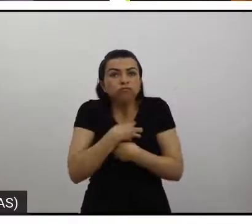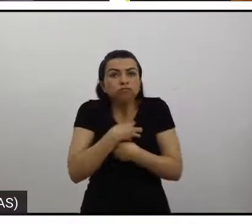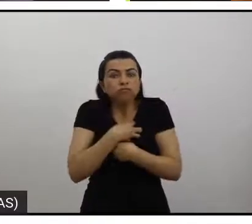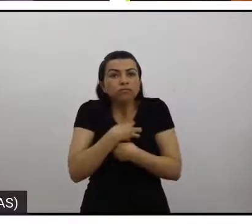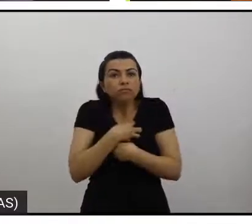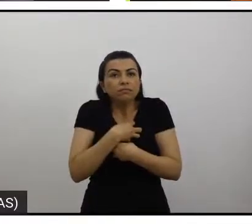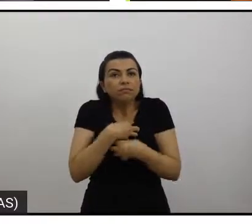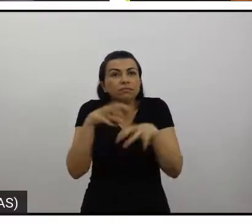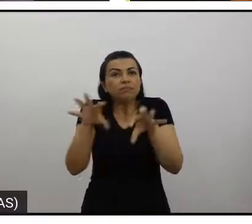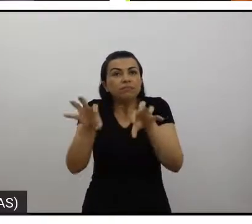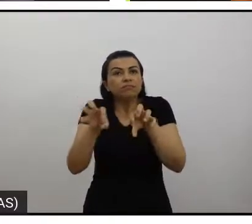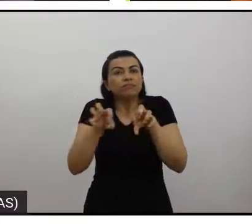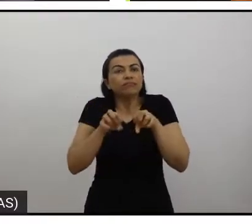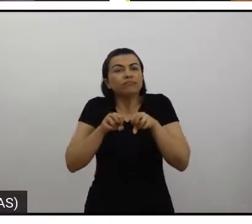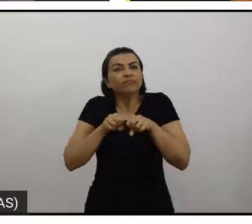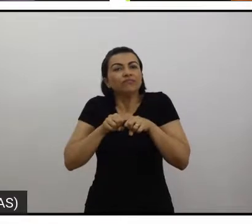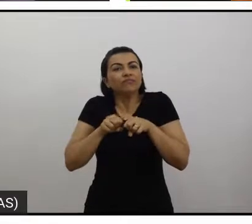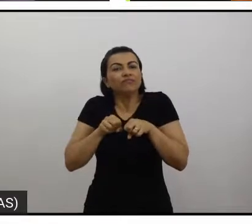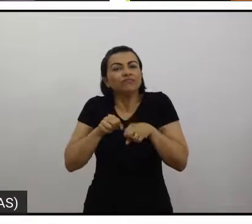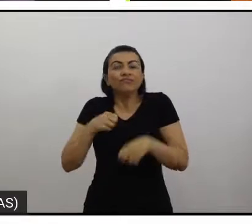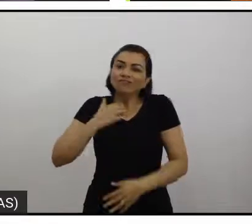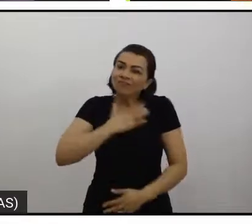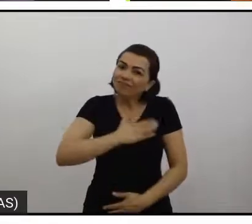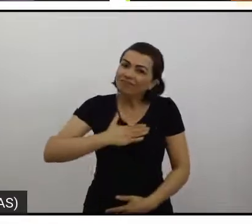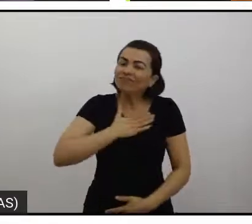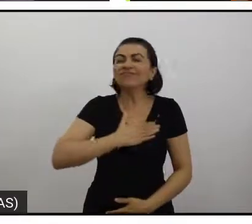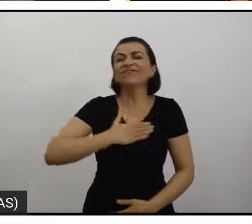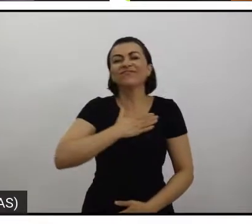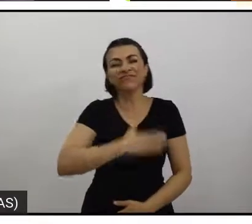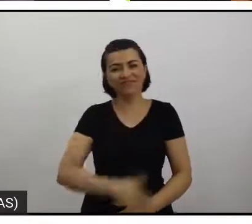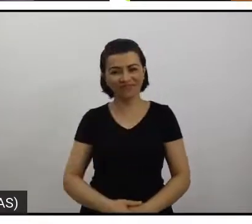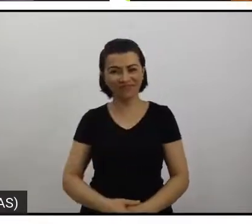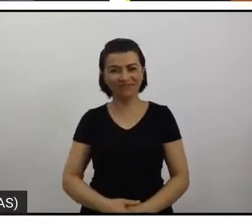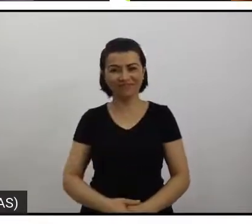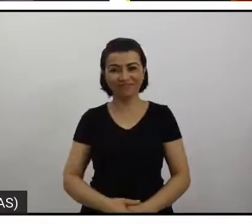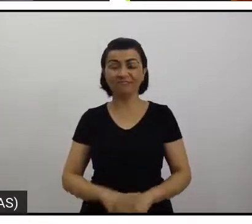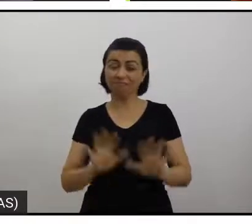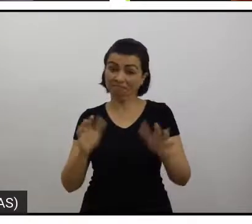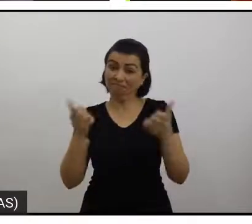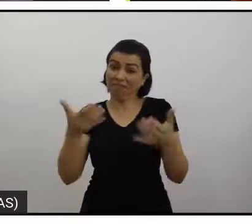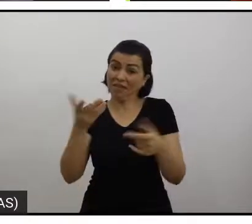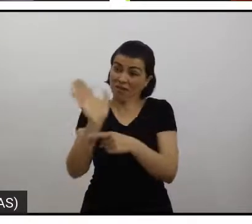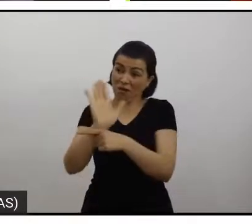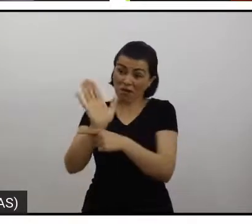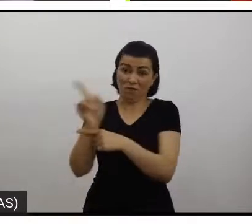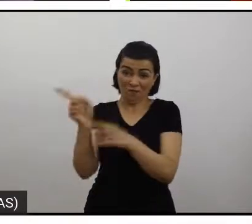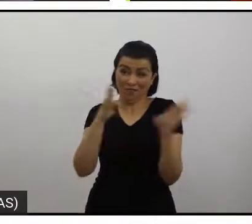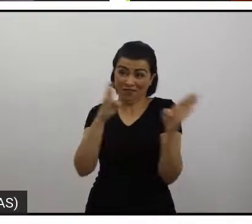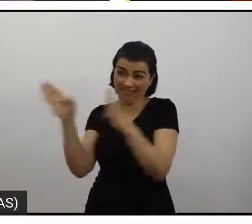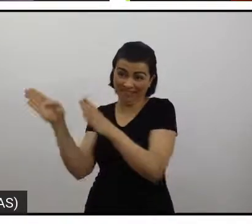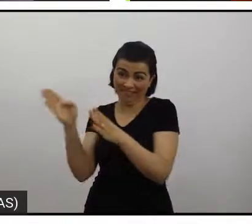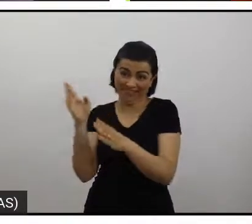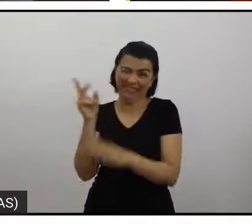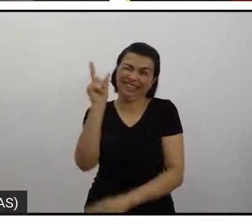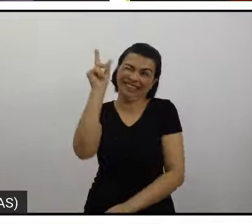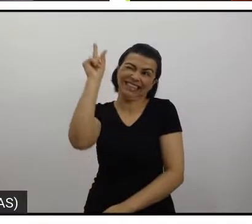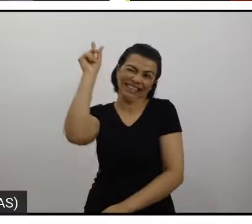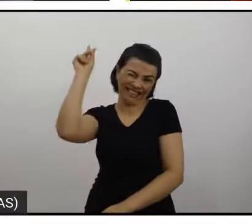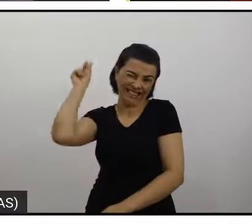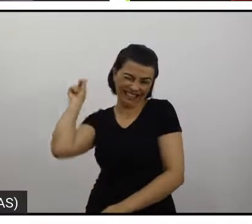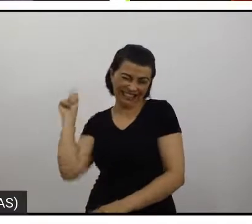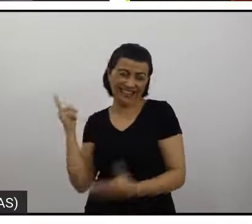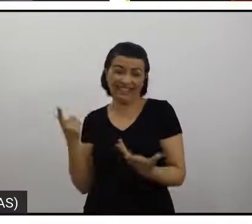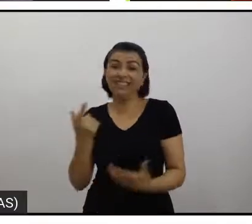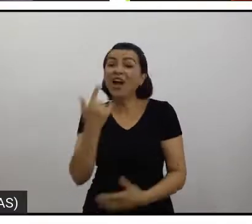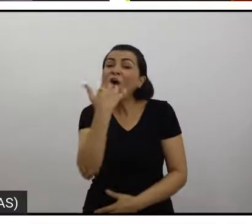Também é bom dizer que são cópias muito antigas, né? Que essas variações de cor, tudo isso é por causa